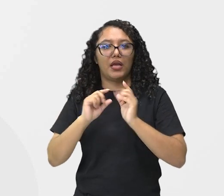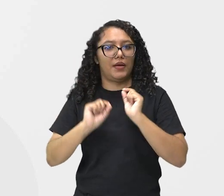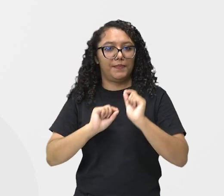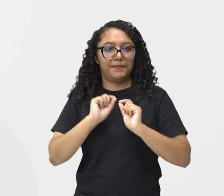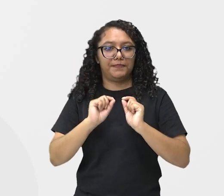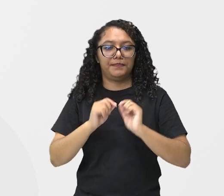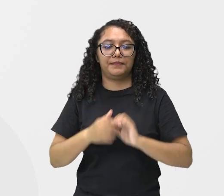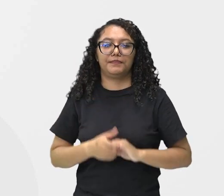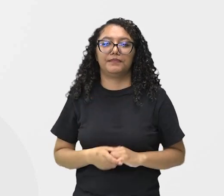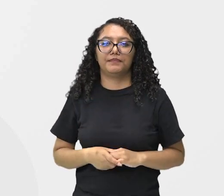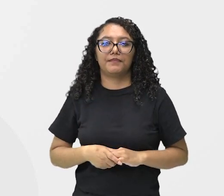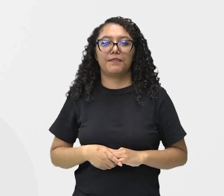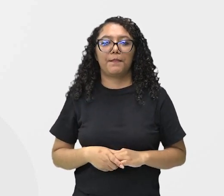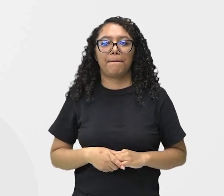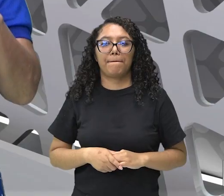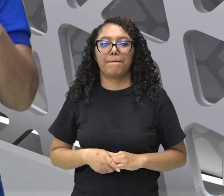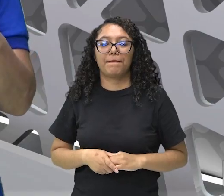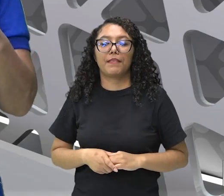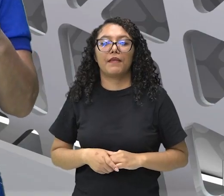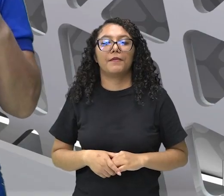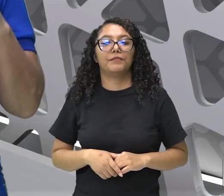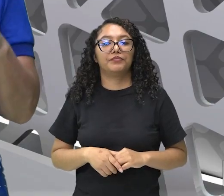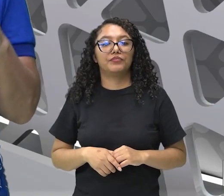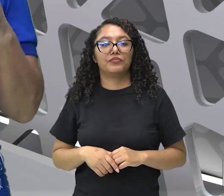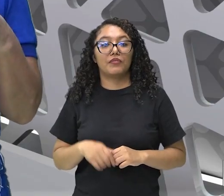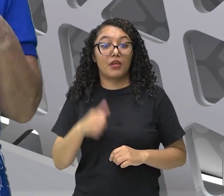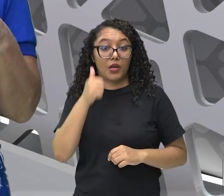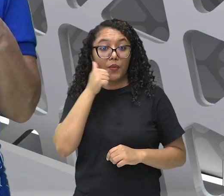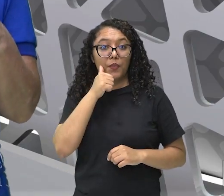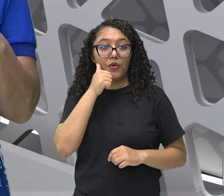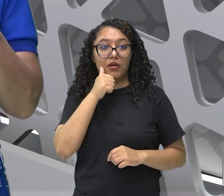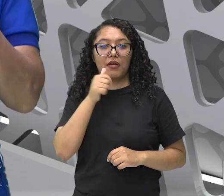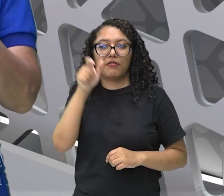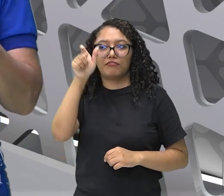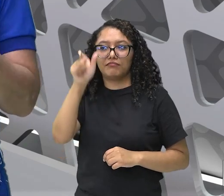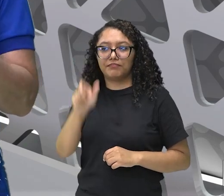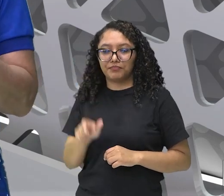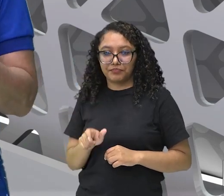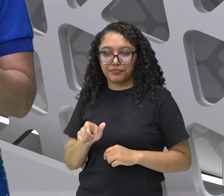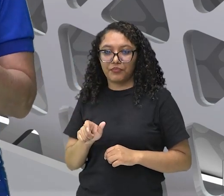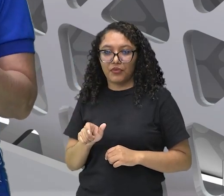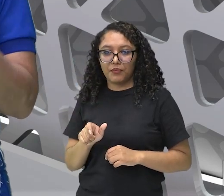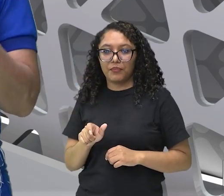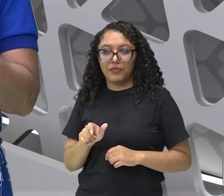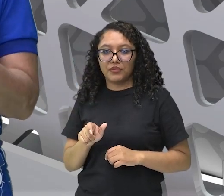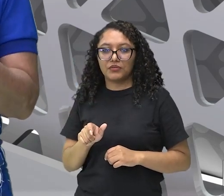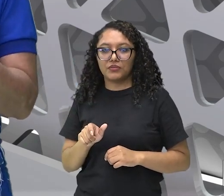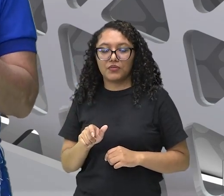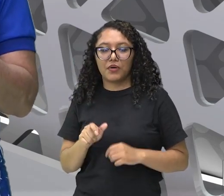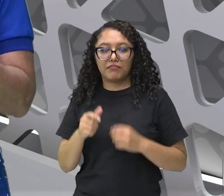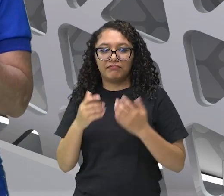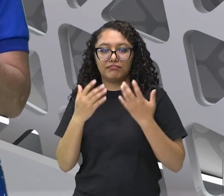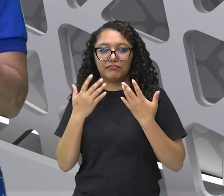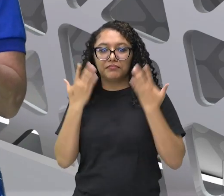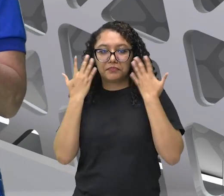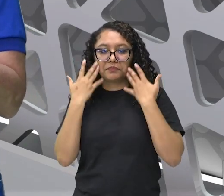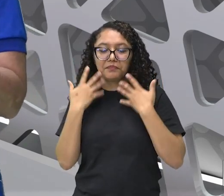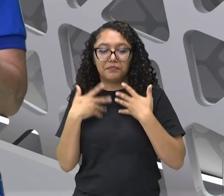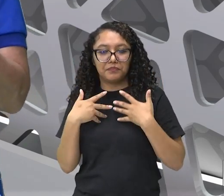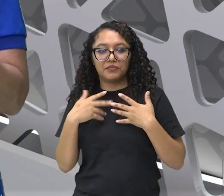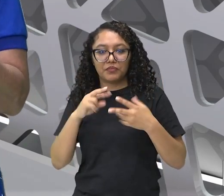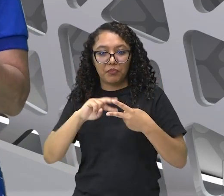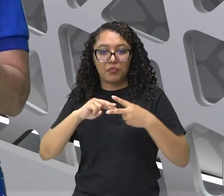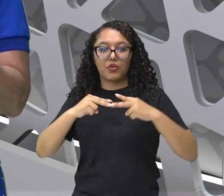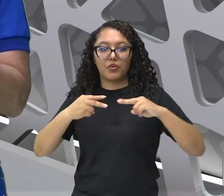comigo. A mulher, como ser biológico, representante do gênero